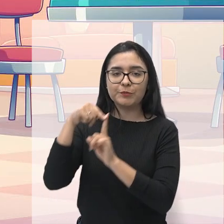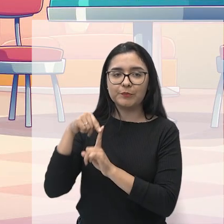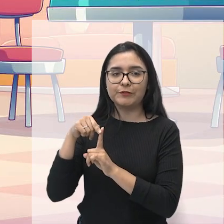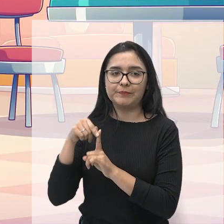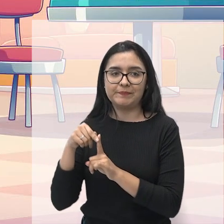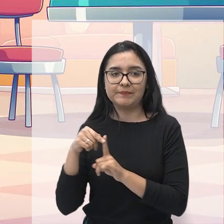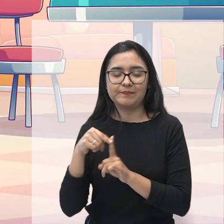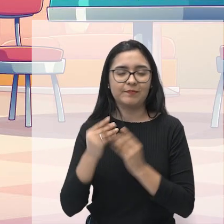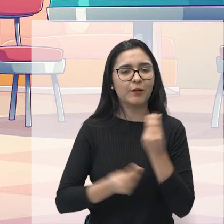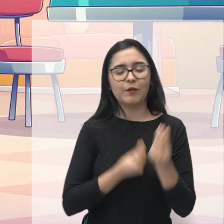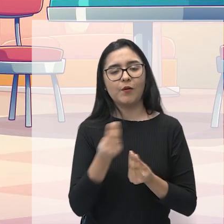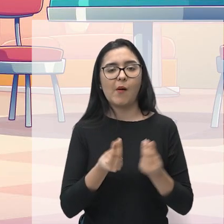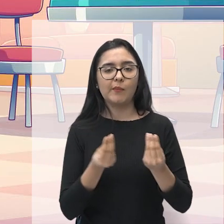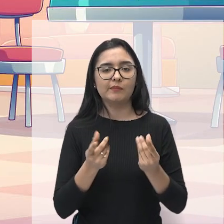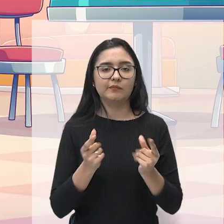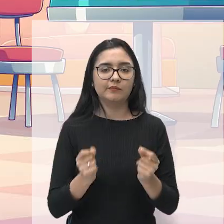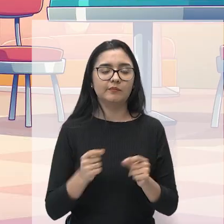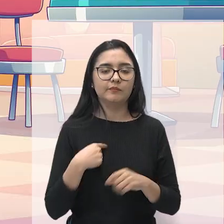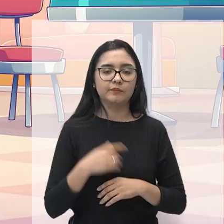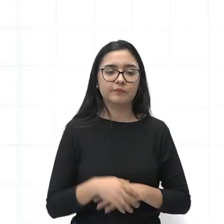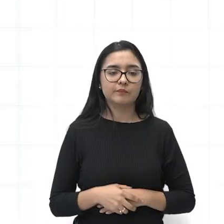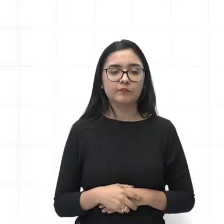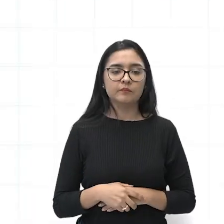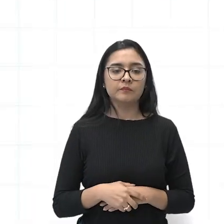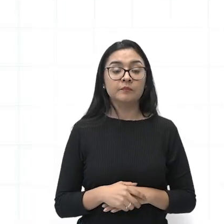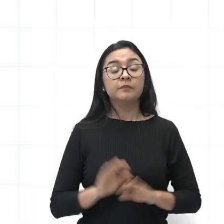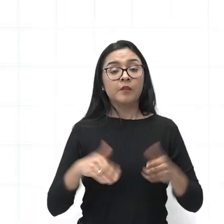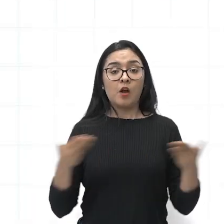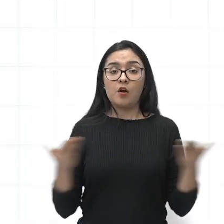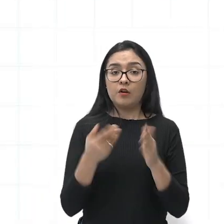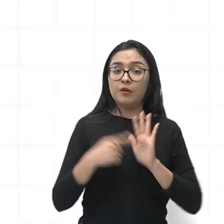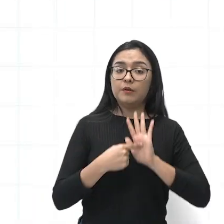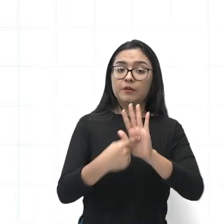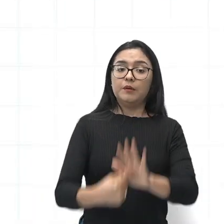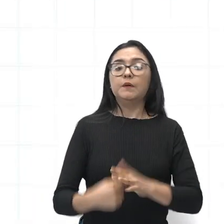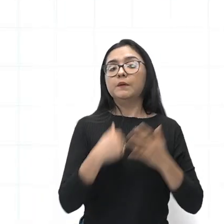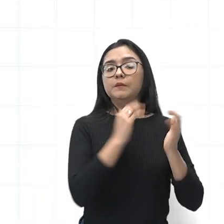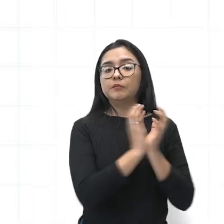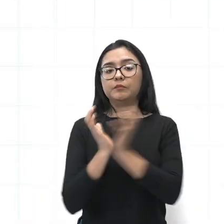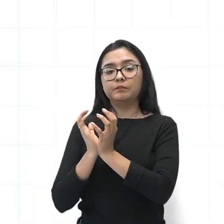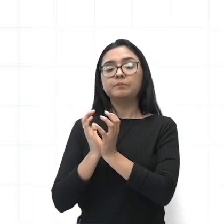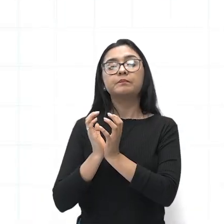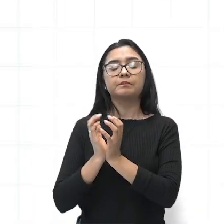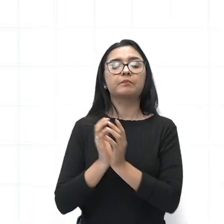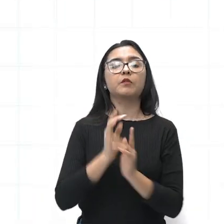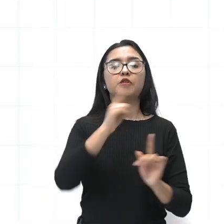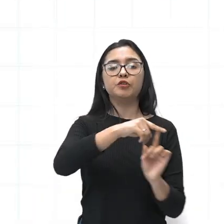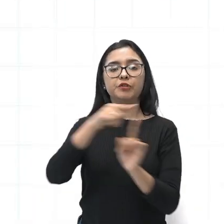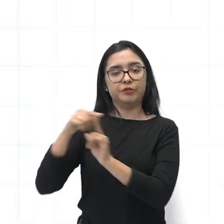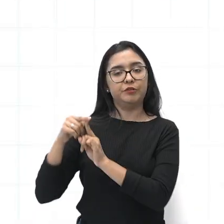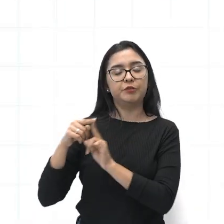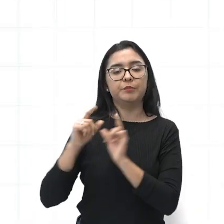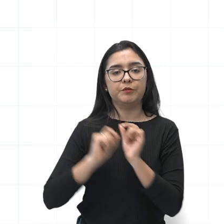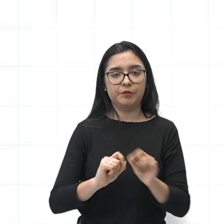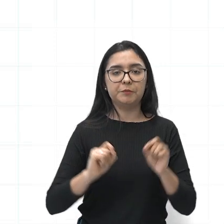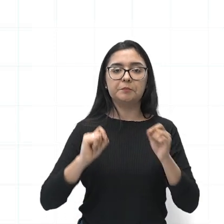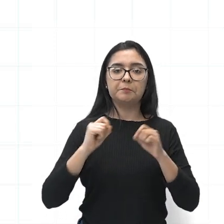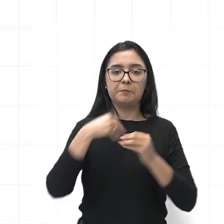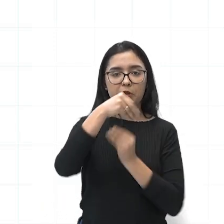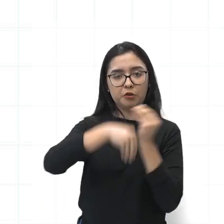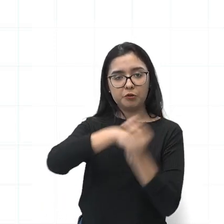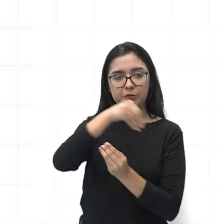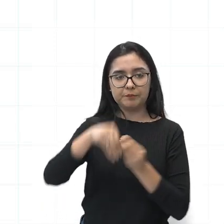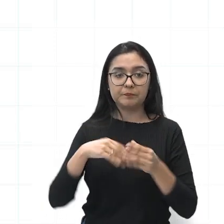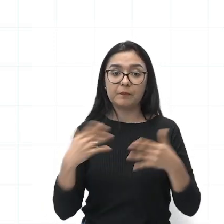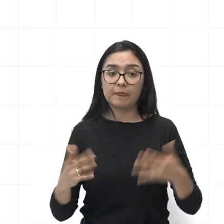professoras? Como que fica esses tipos? Vamos ver aí as classificações das misturas.